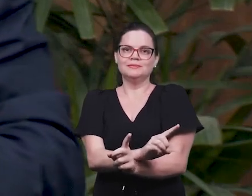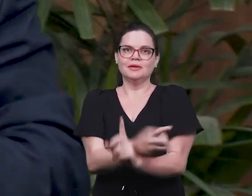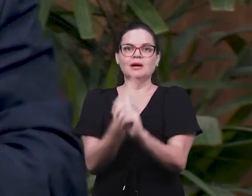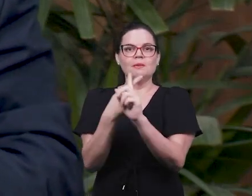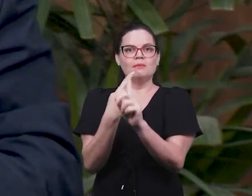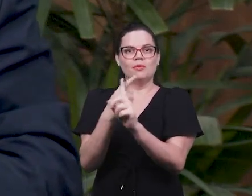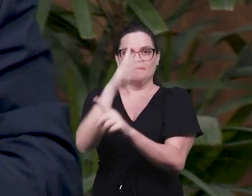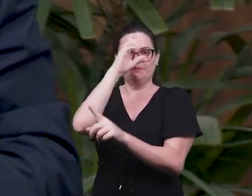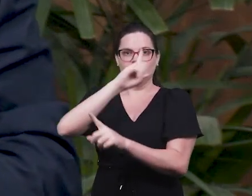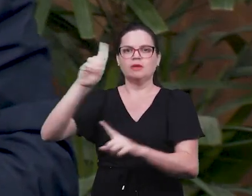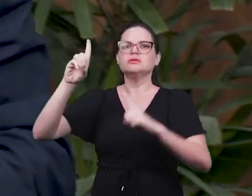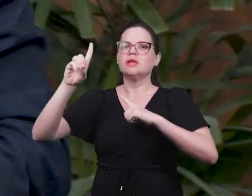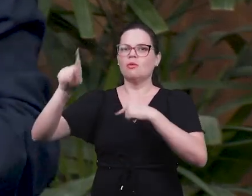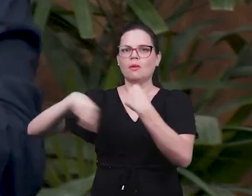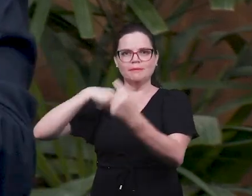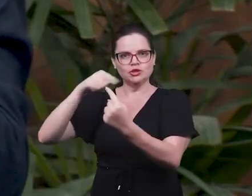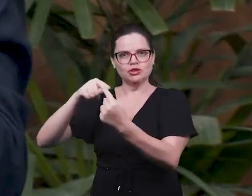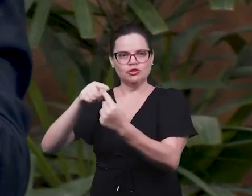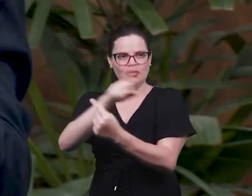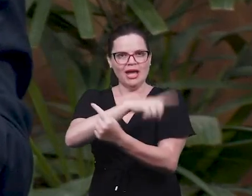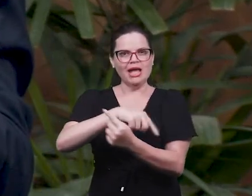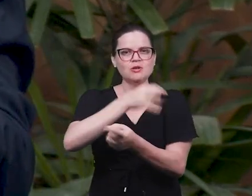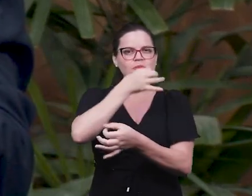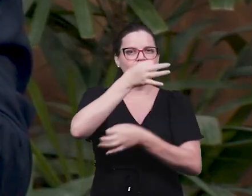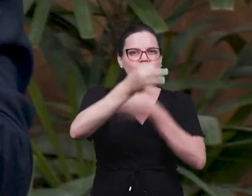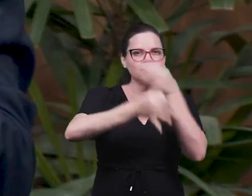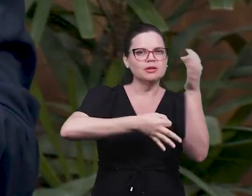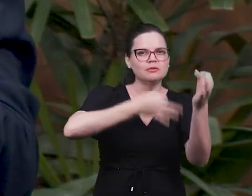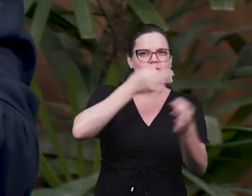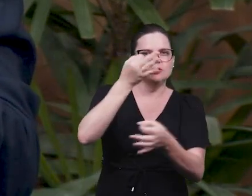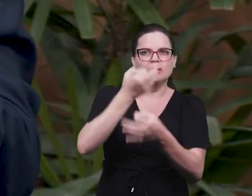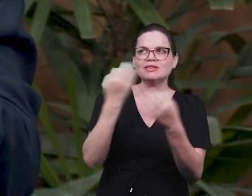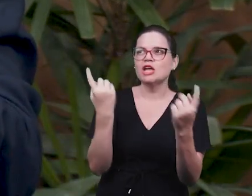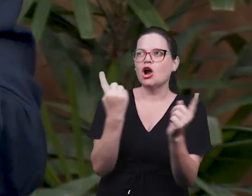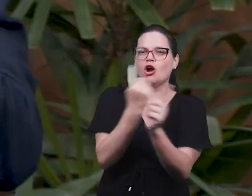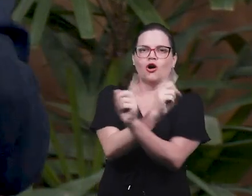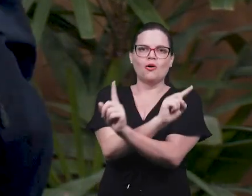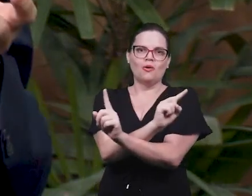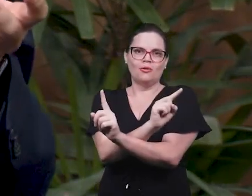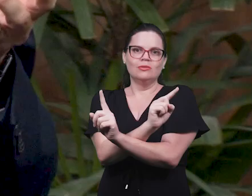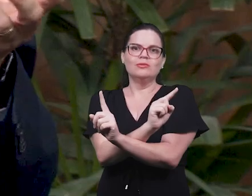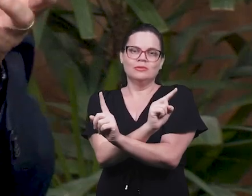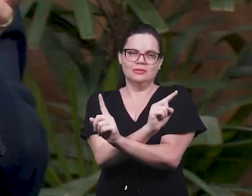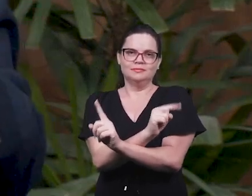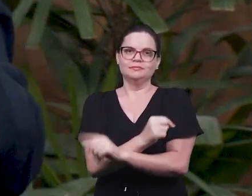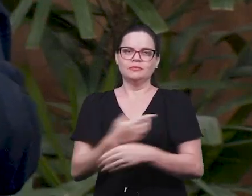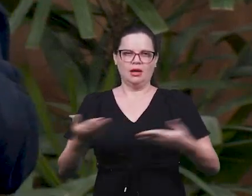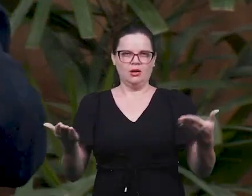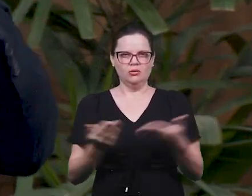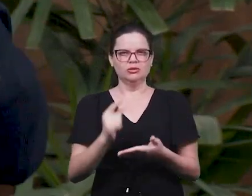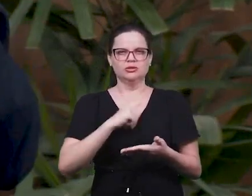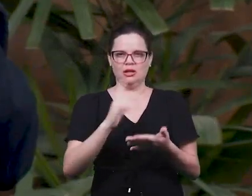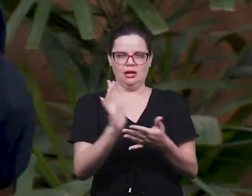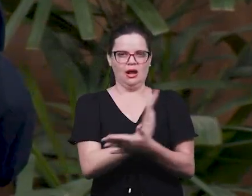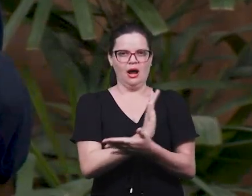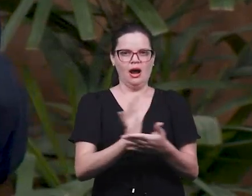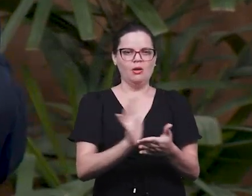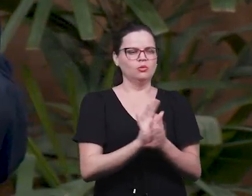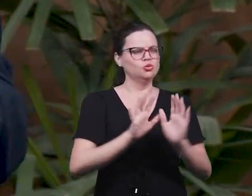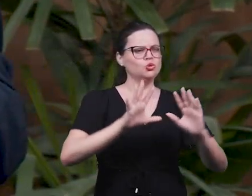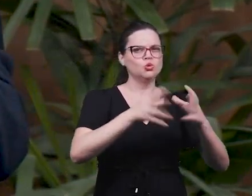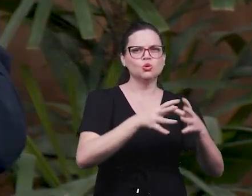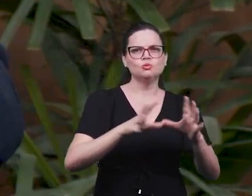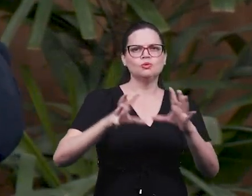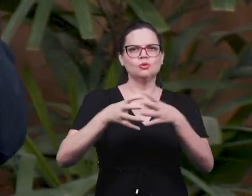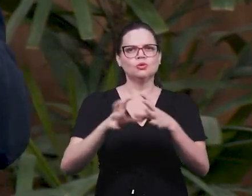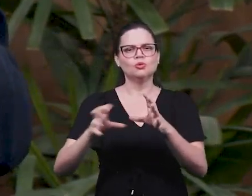através da sua palavra. É verdade. Tanto que hoje existe correntes que tentam, abre aspas aqui,